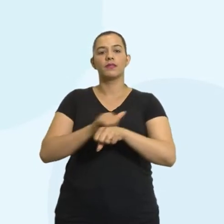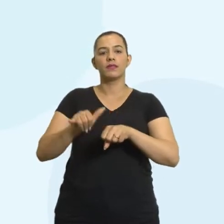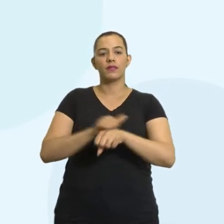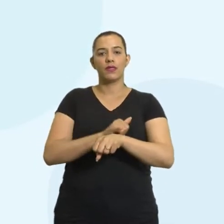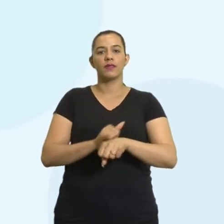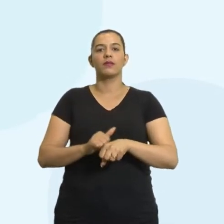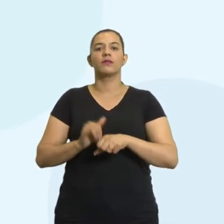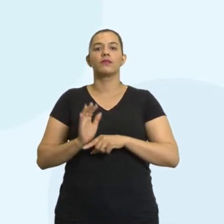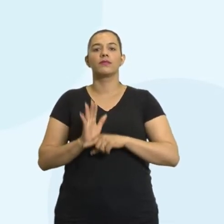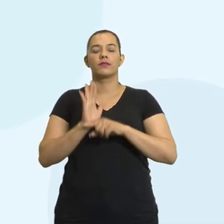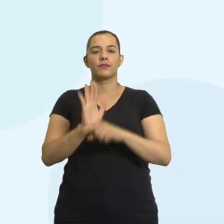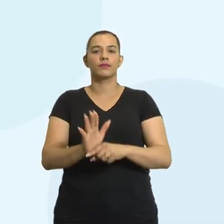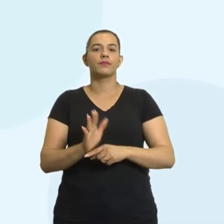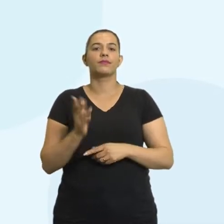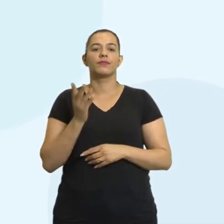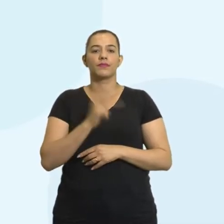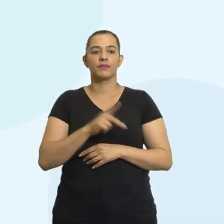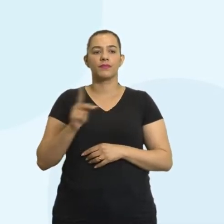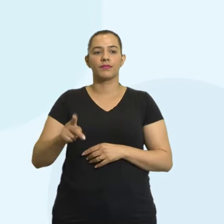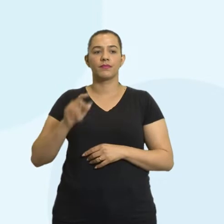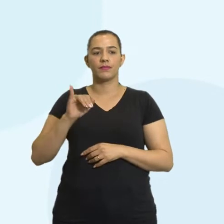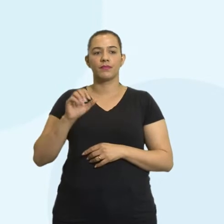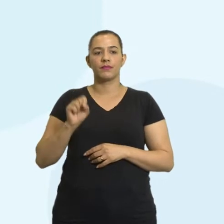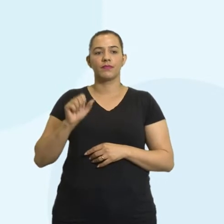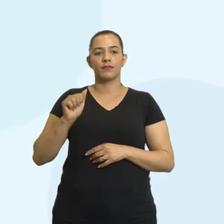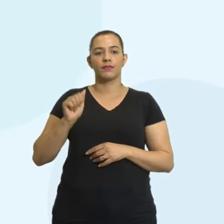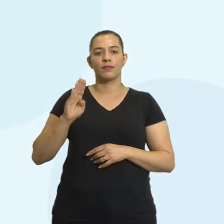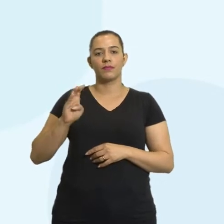em que a professora Isabel Solé,